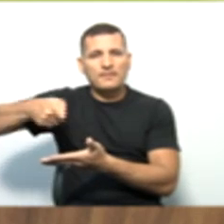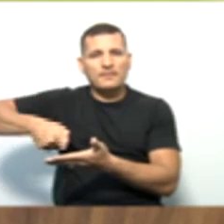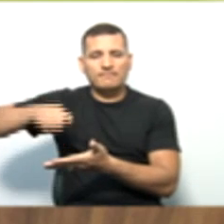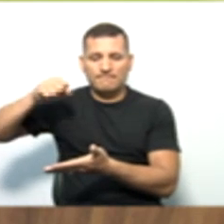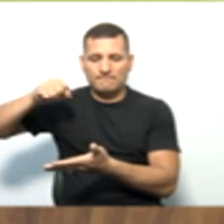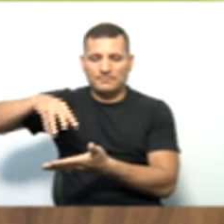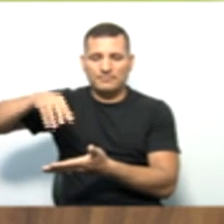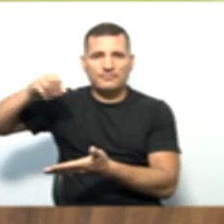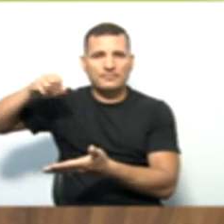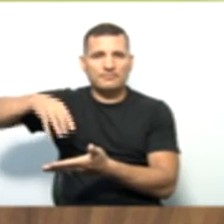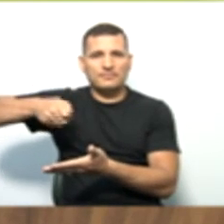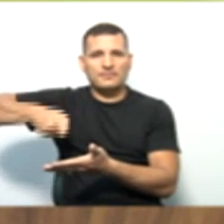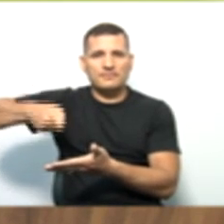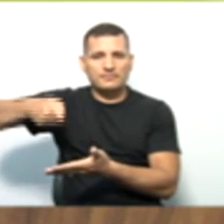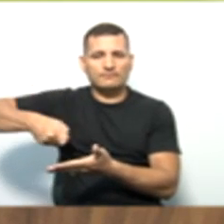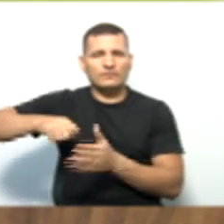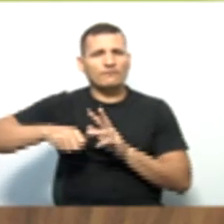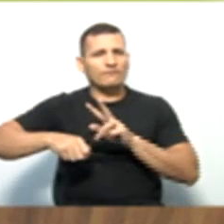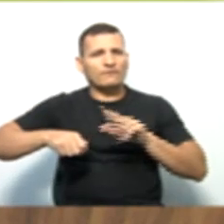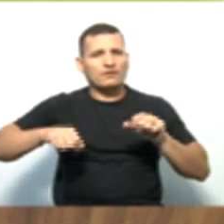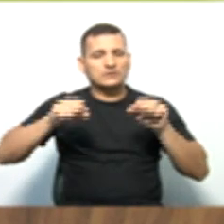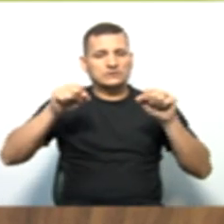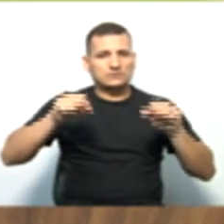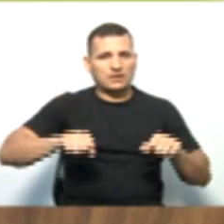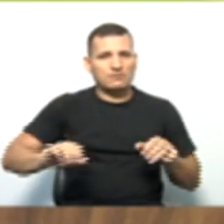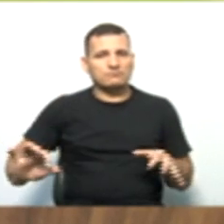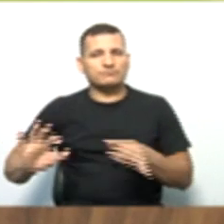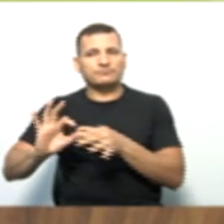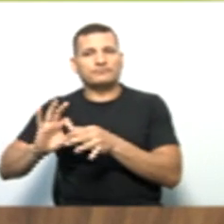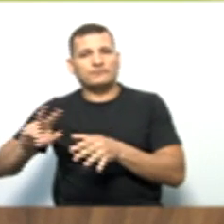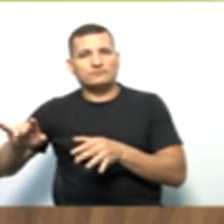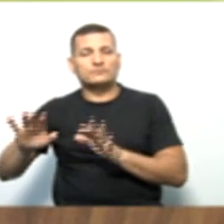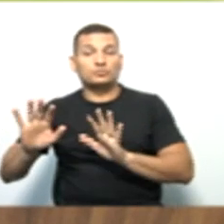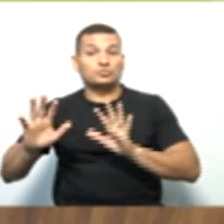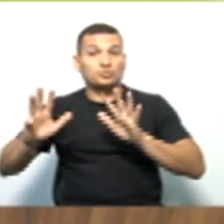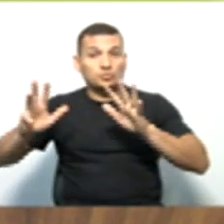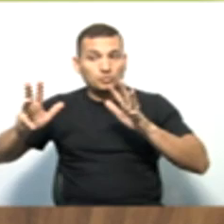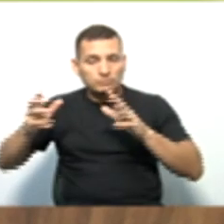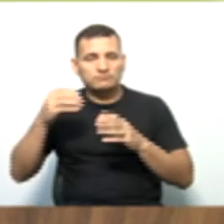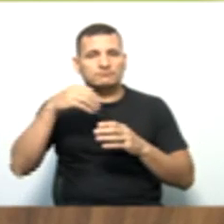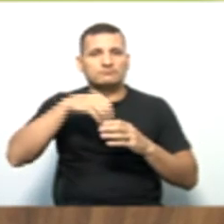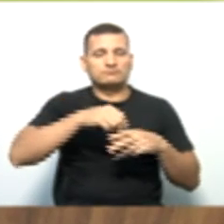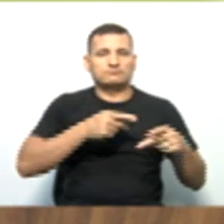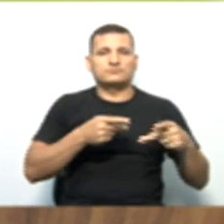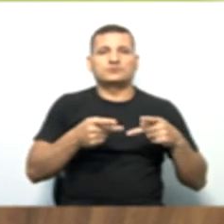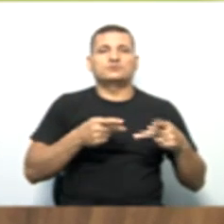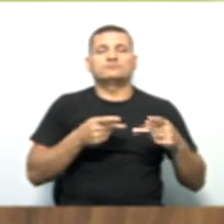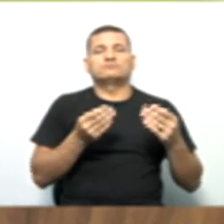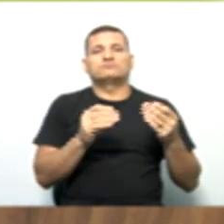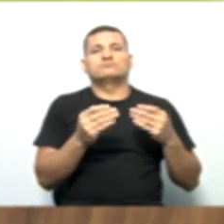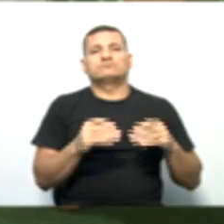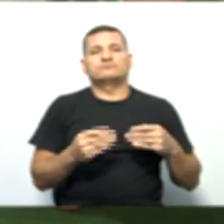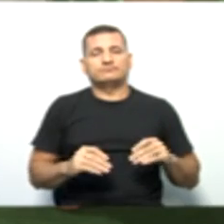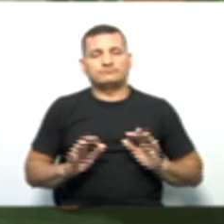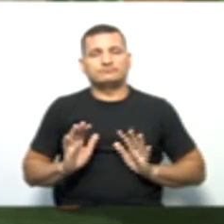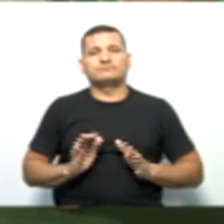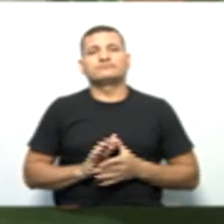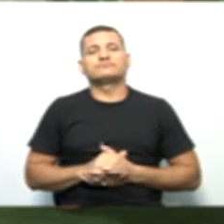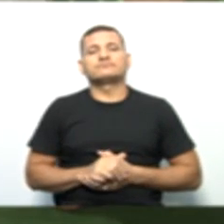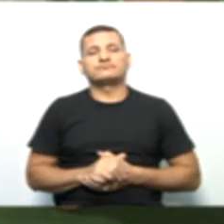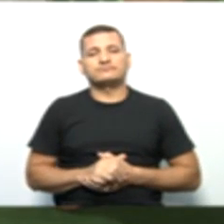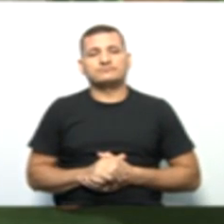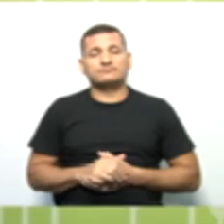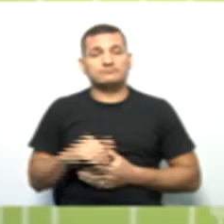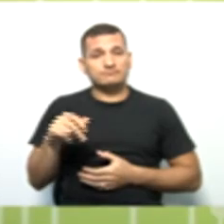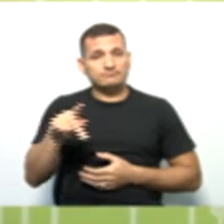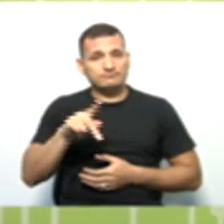Então tudo isso tem que estar previsto na construção do meu software para que depois ele possa realmente funcionar. Isso mesmo. A professora